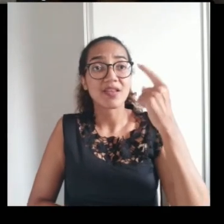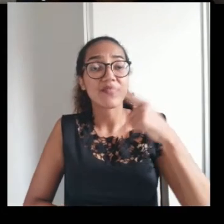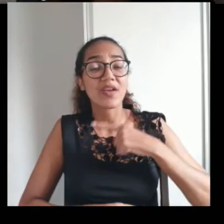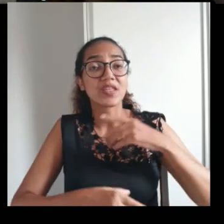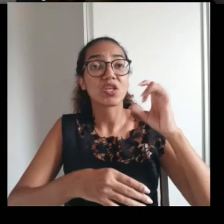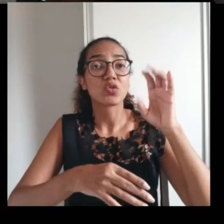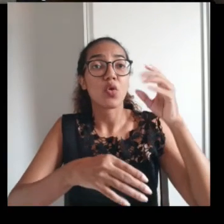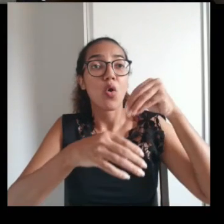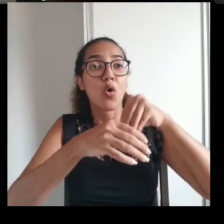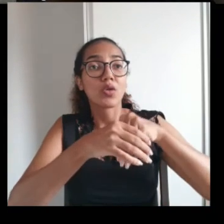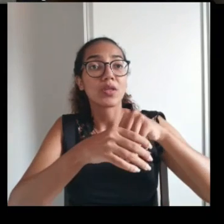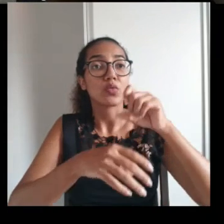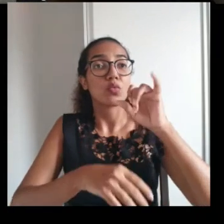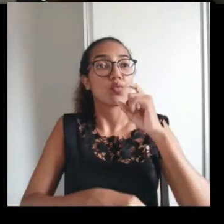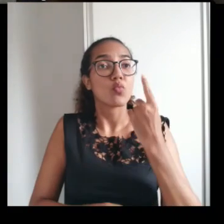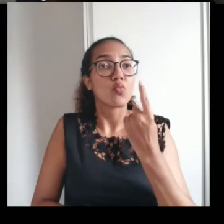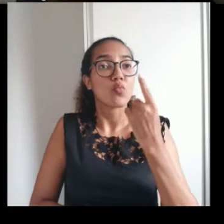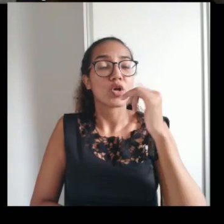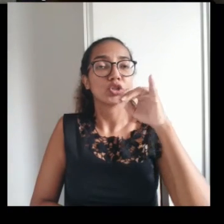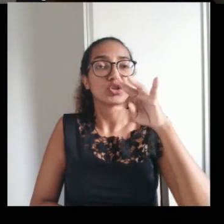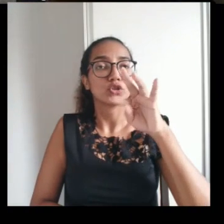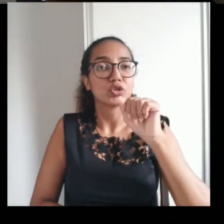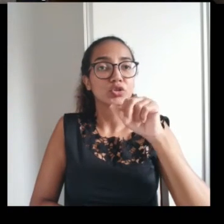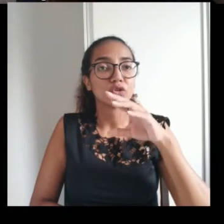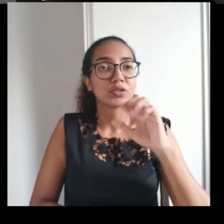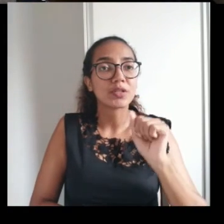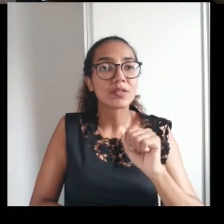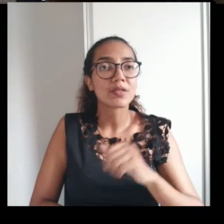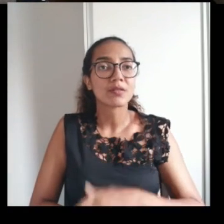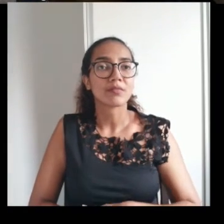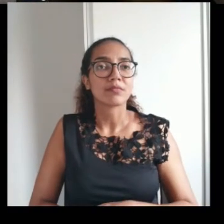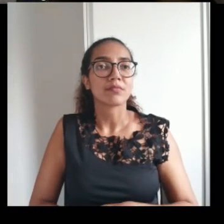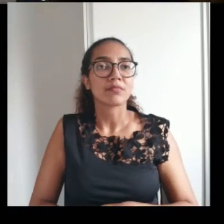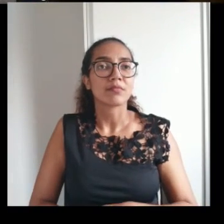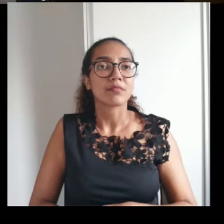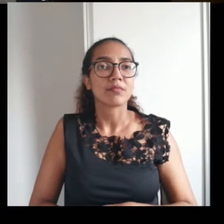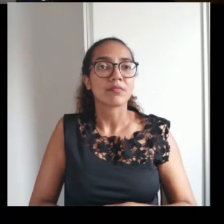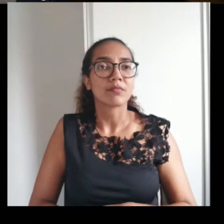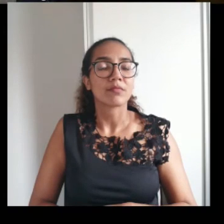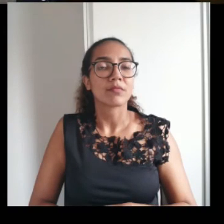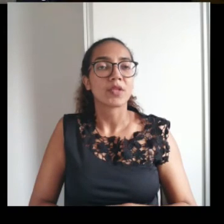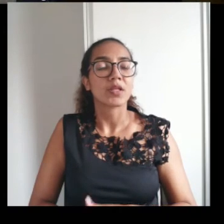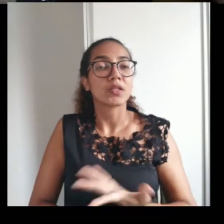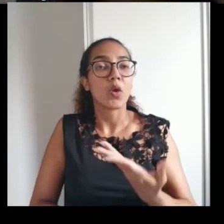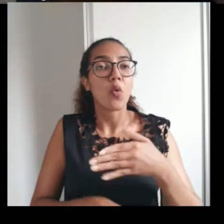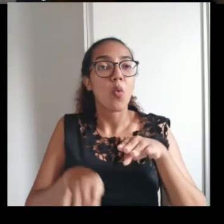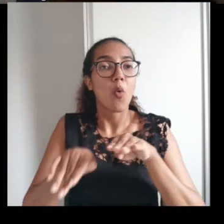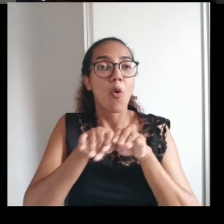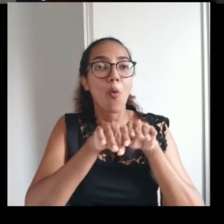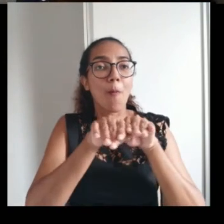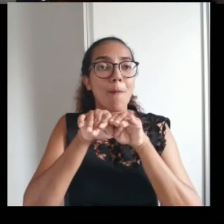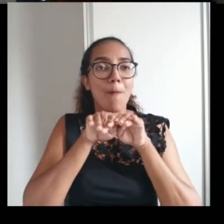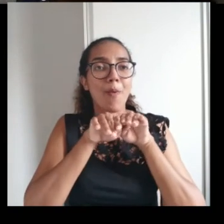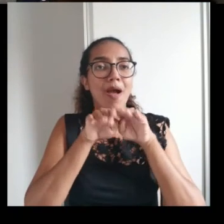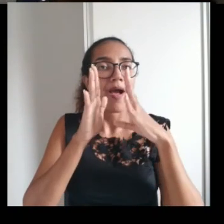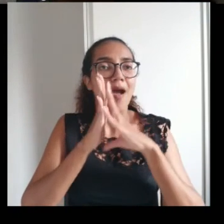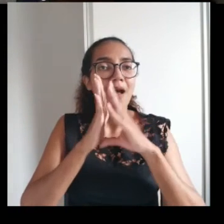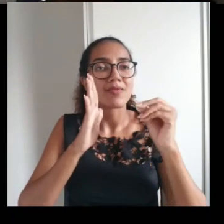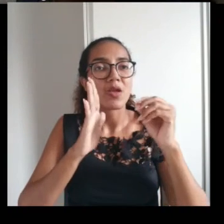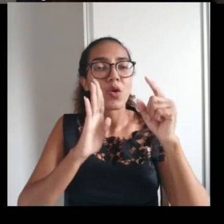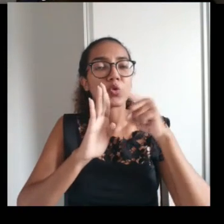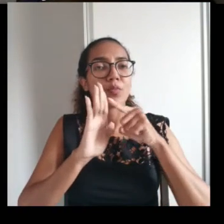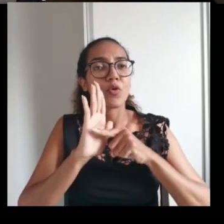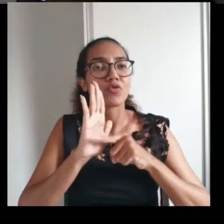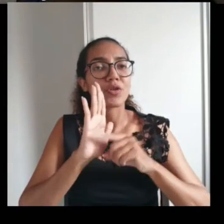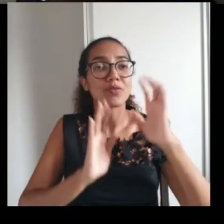para que isso seja verdade, né? E aí o padrão de projeto, a solução, né, para um problema recorrente, como eu já falei, ele